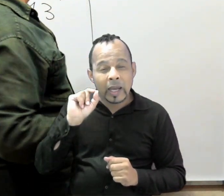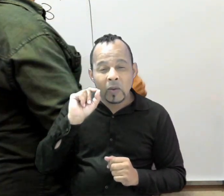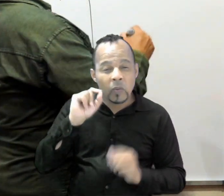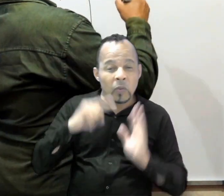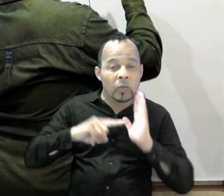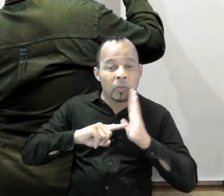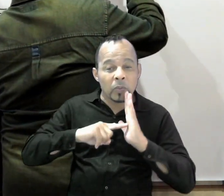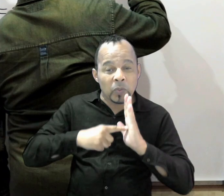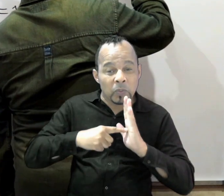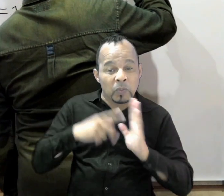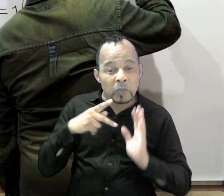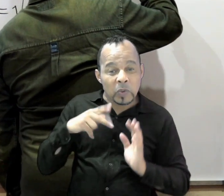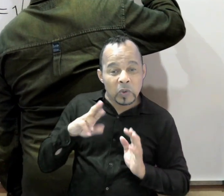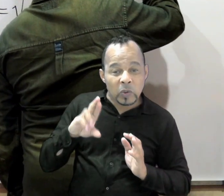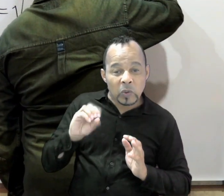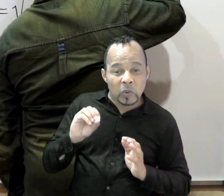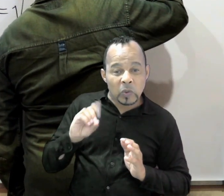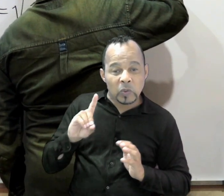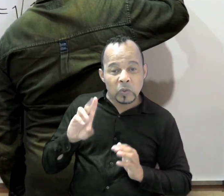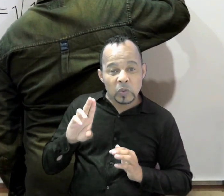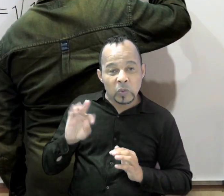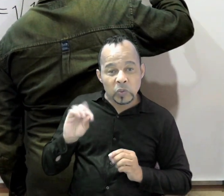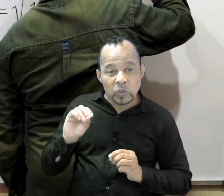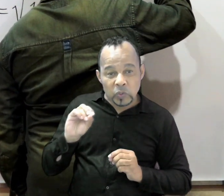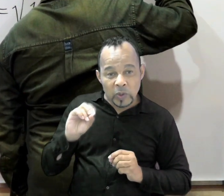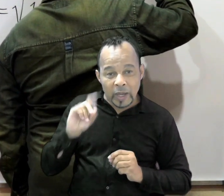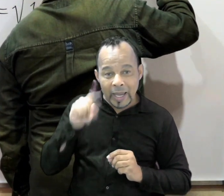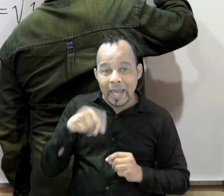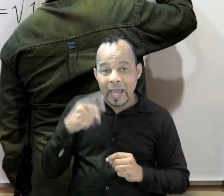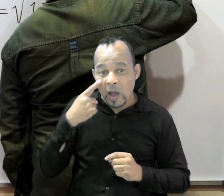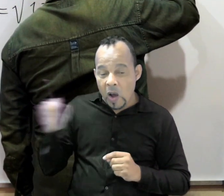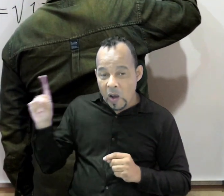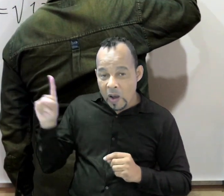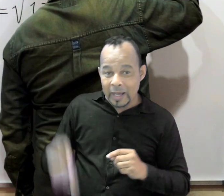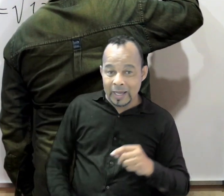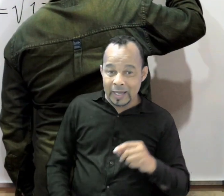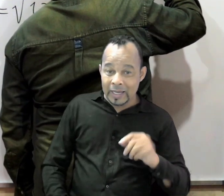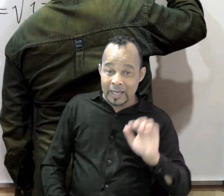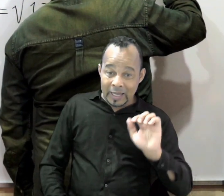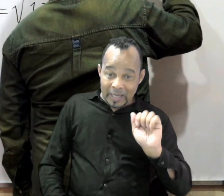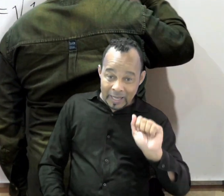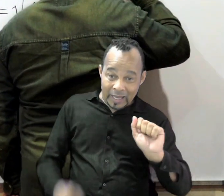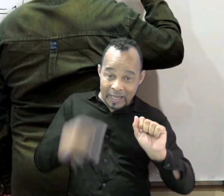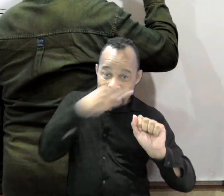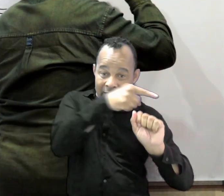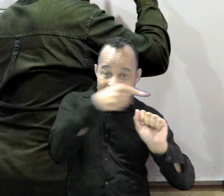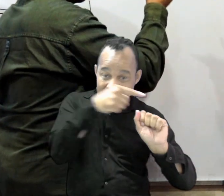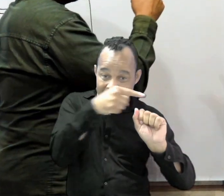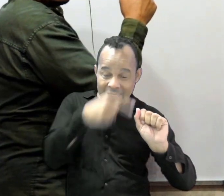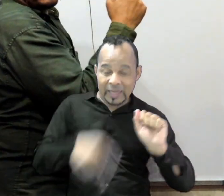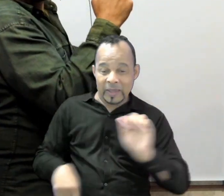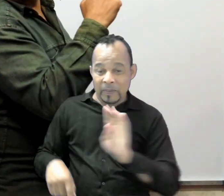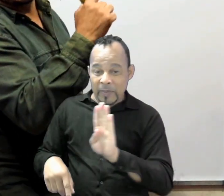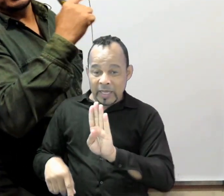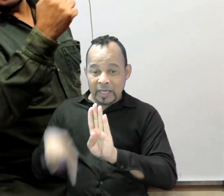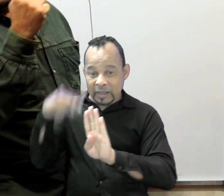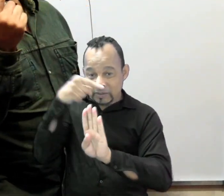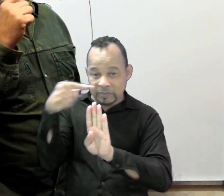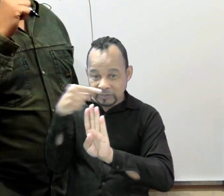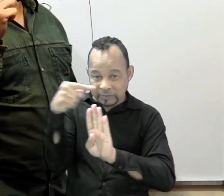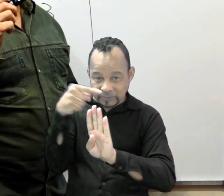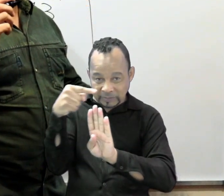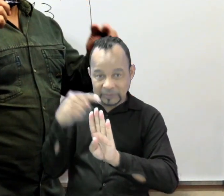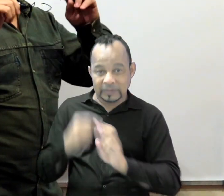o produto interno de A escalar B, produto interno de A com B, ou seja,